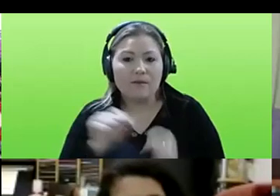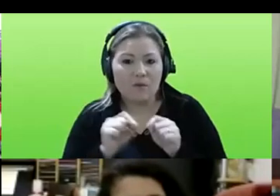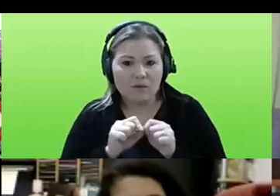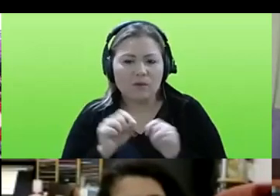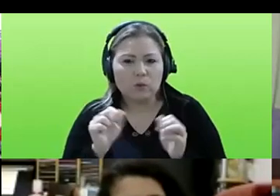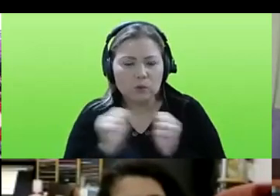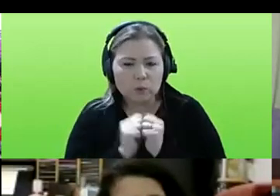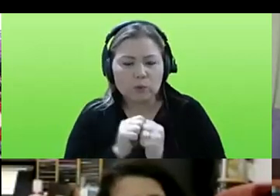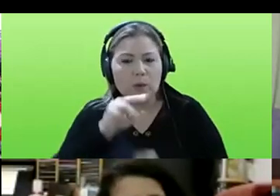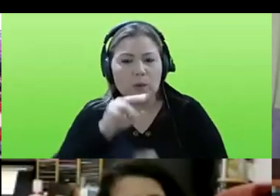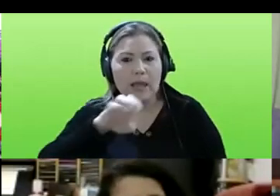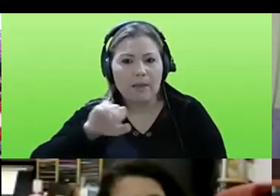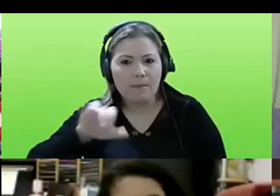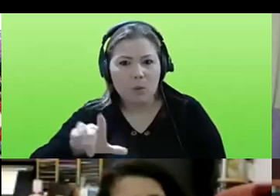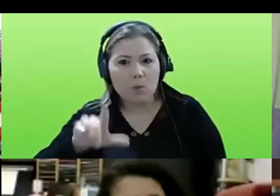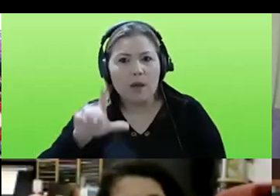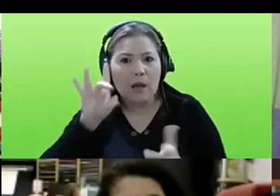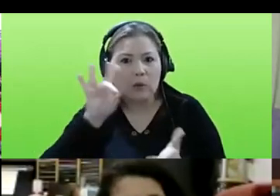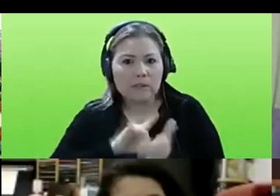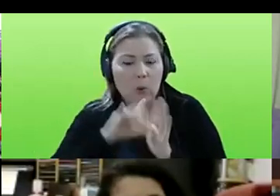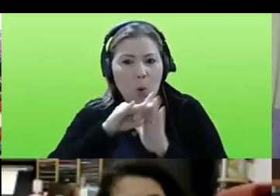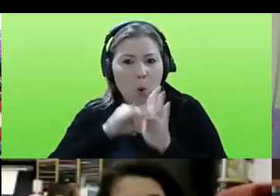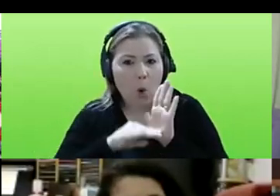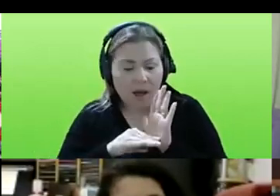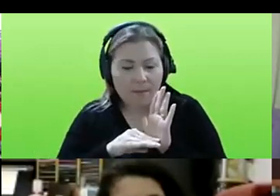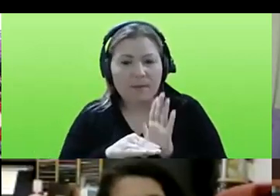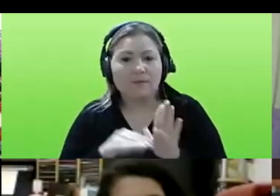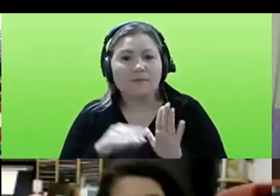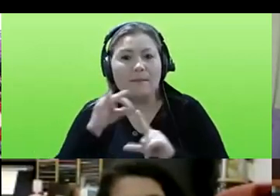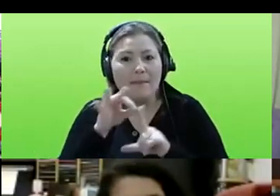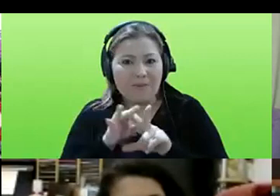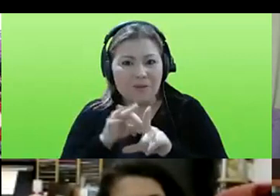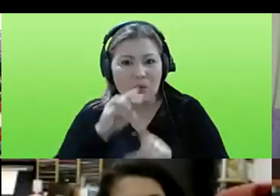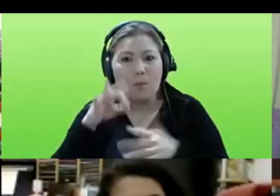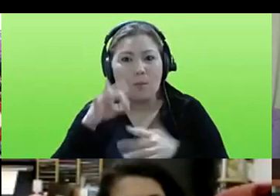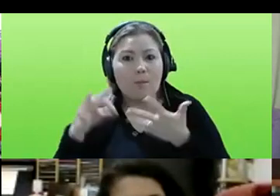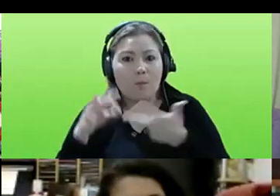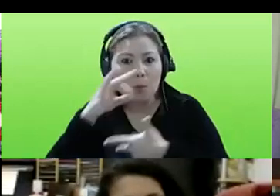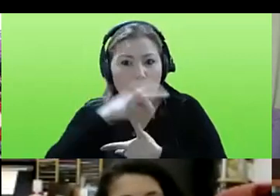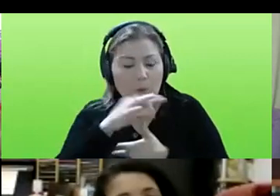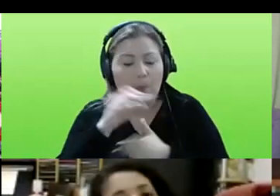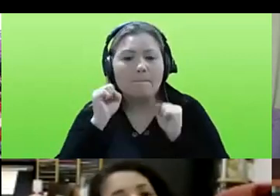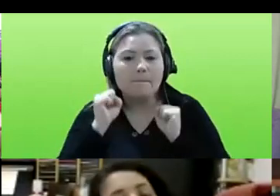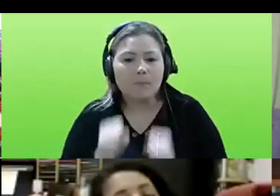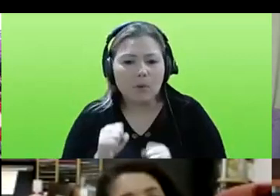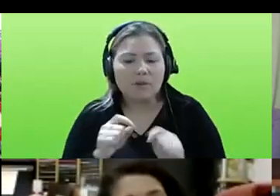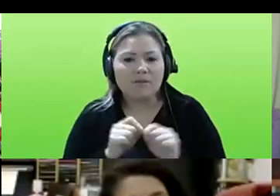com o Emil a atualização do cronograma na plataforma Moodle, possa fazer